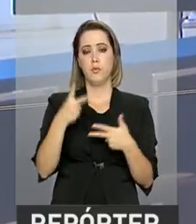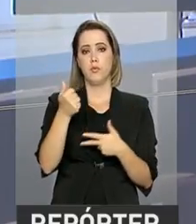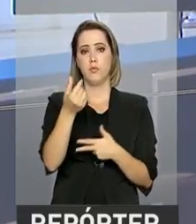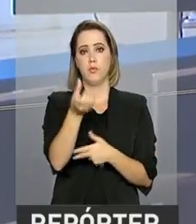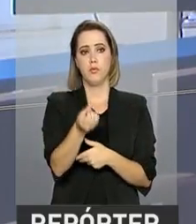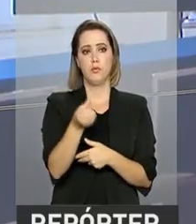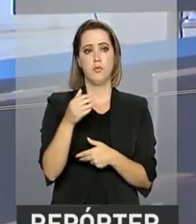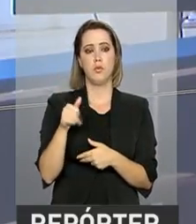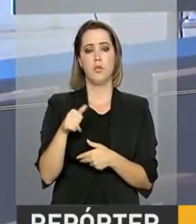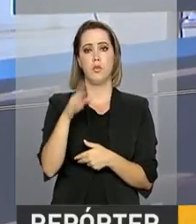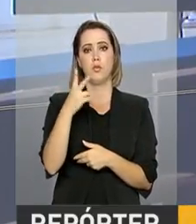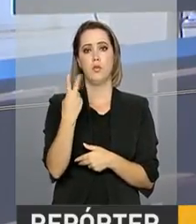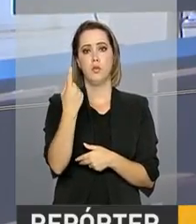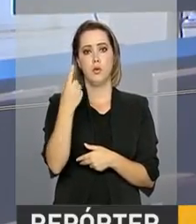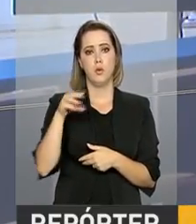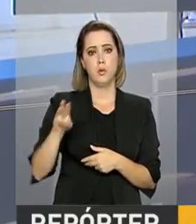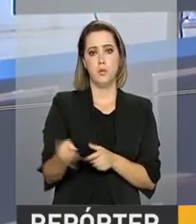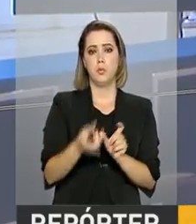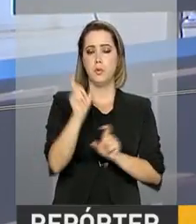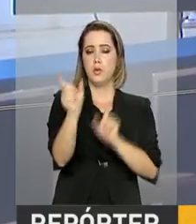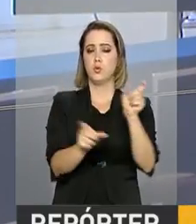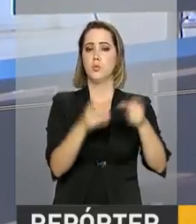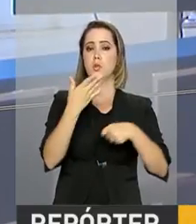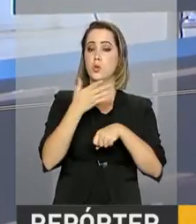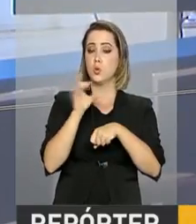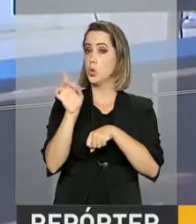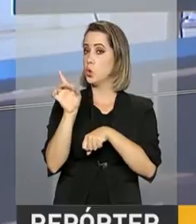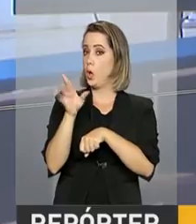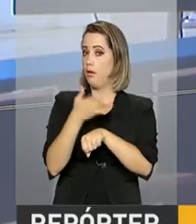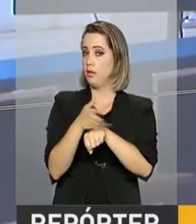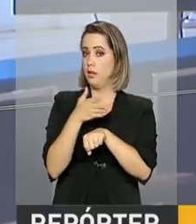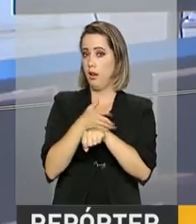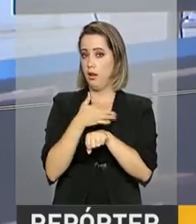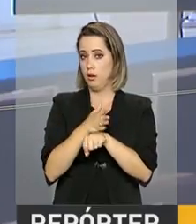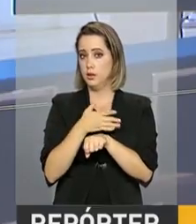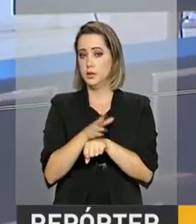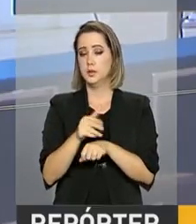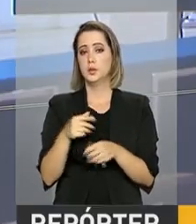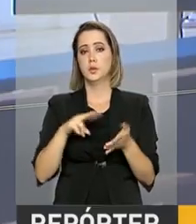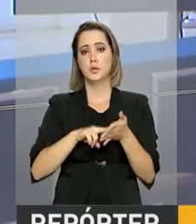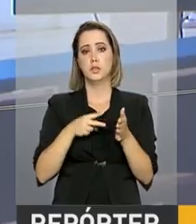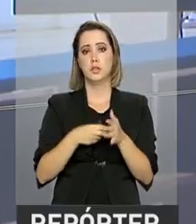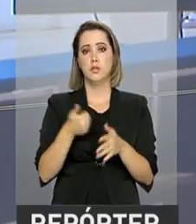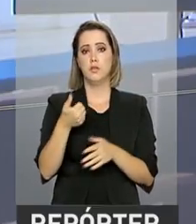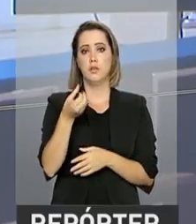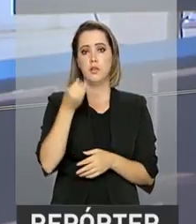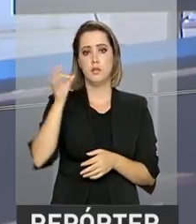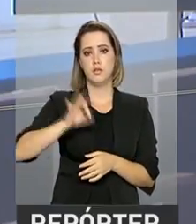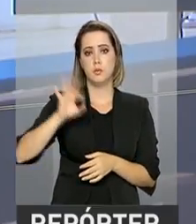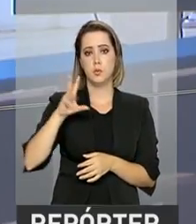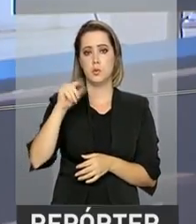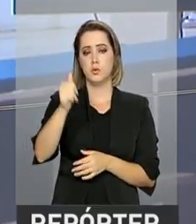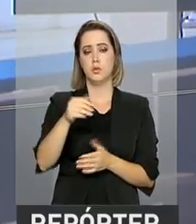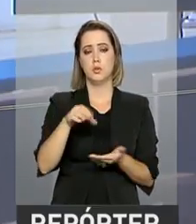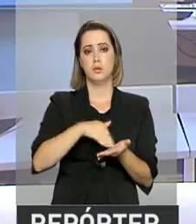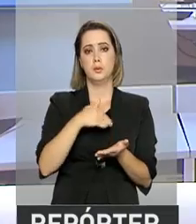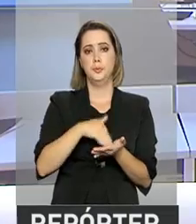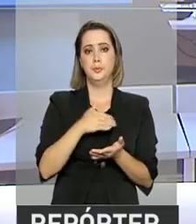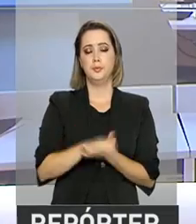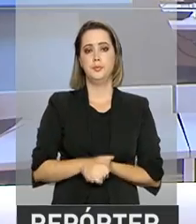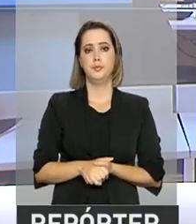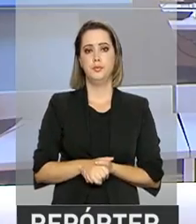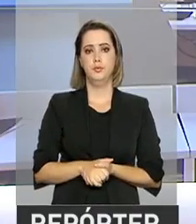2016 foram mais de 1 milhão de treineiros participantes O que representa 16% do total de